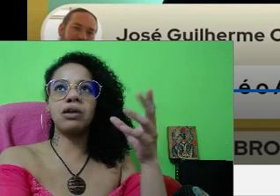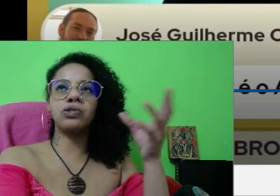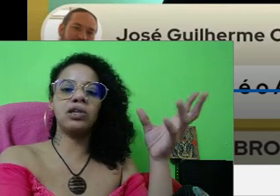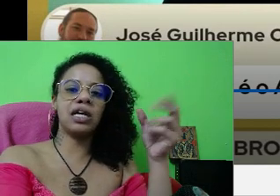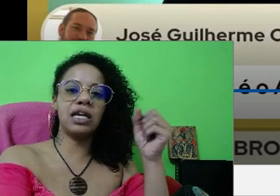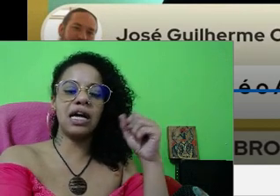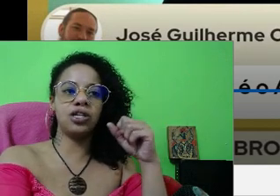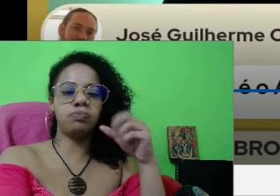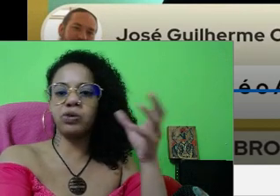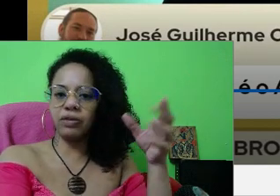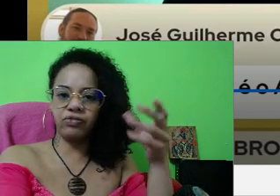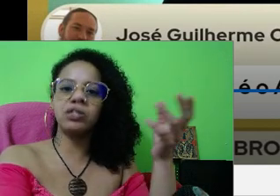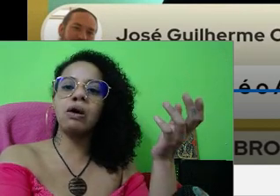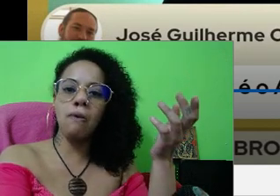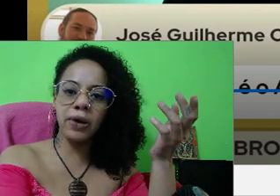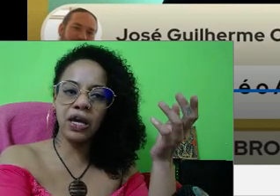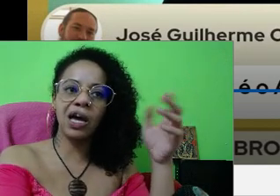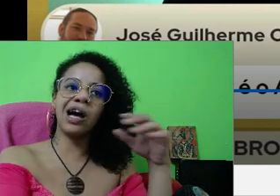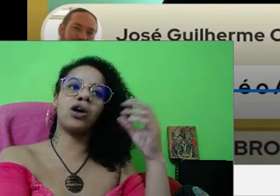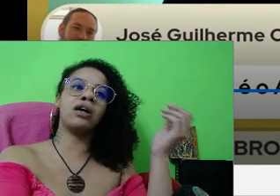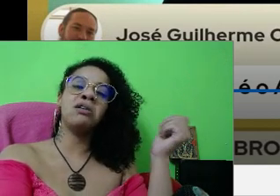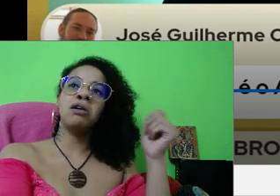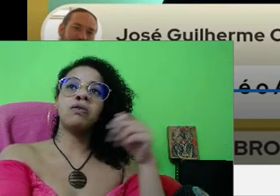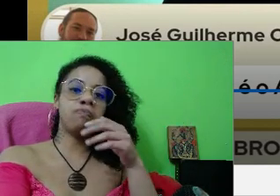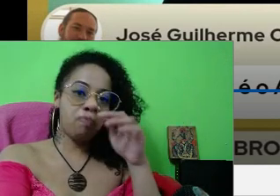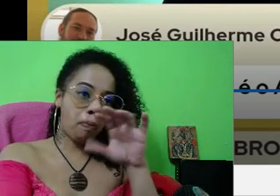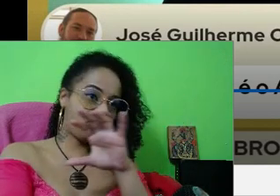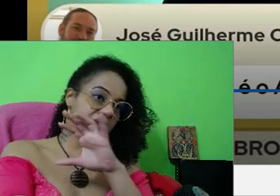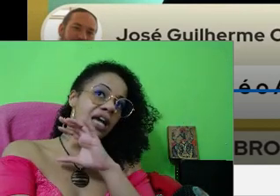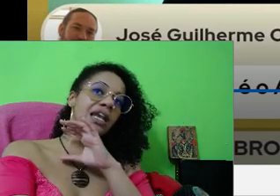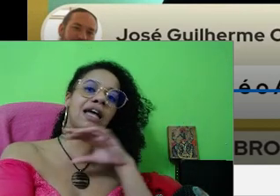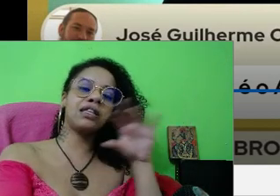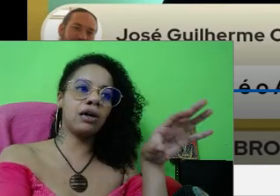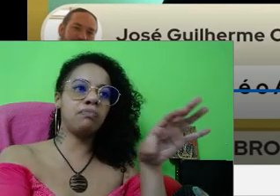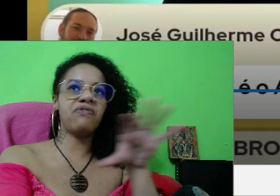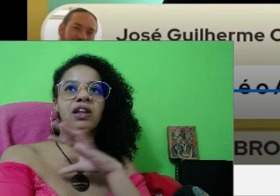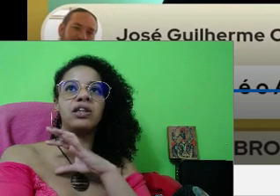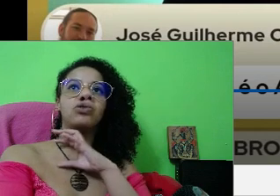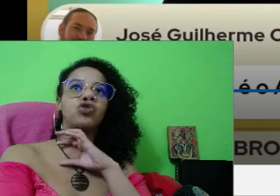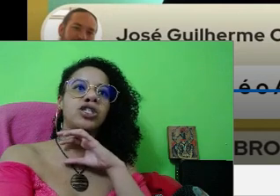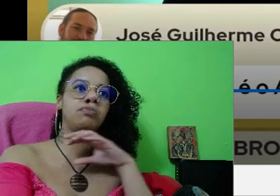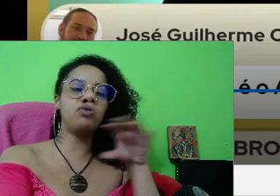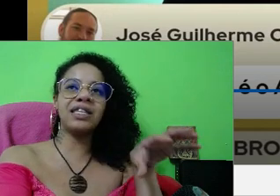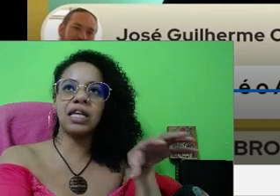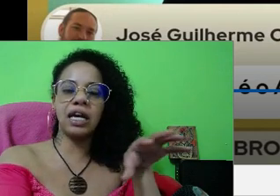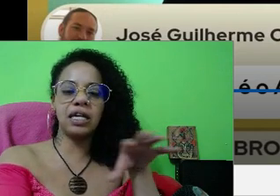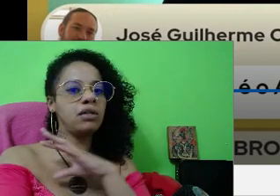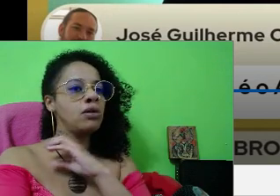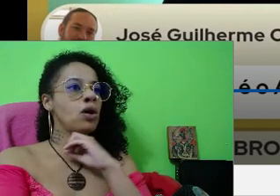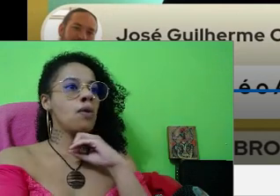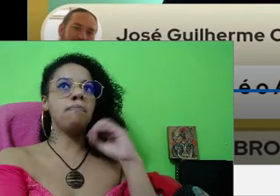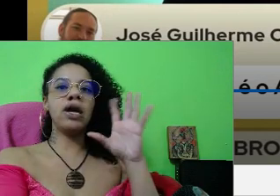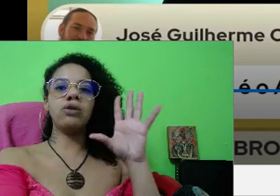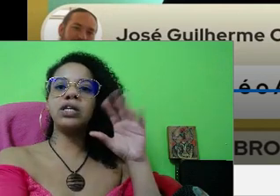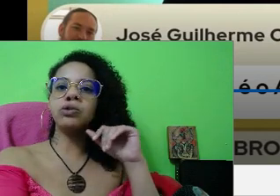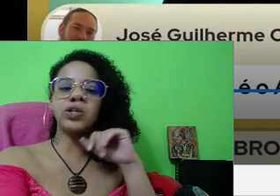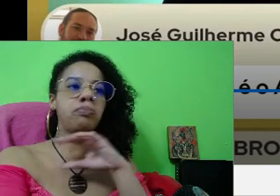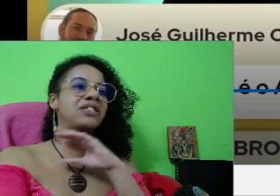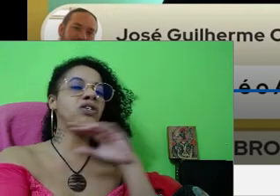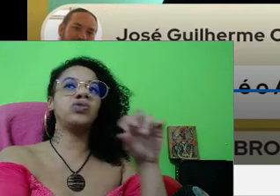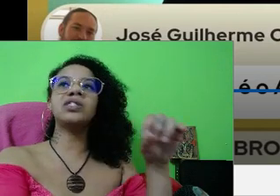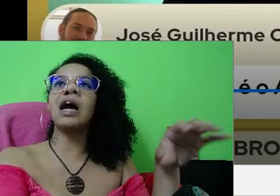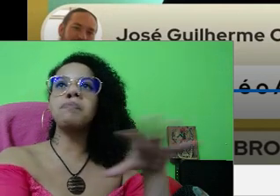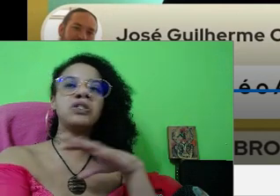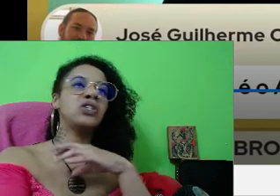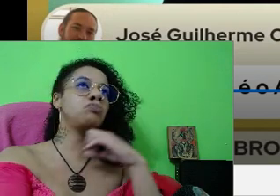de ai passo a liberdade porque você não acompanha agora tem lá também falando 2013 meu Deus